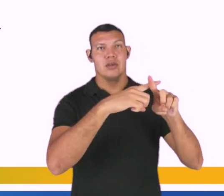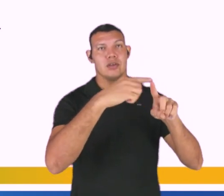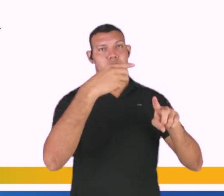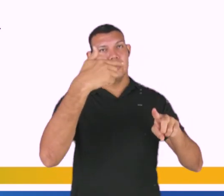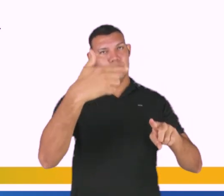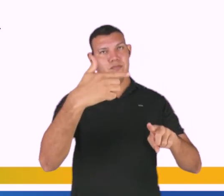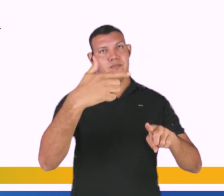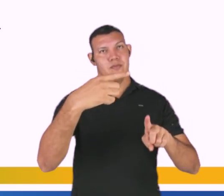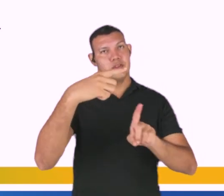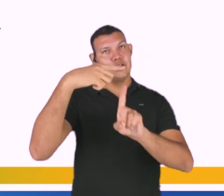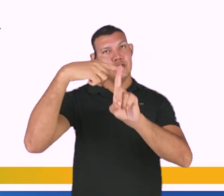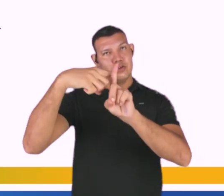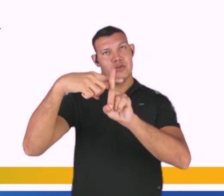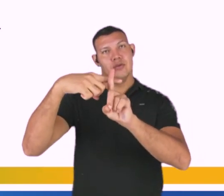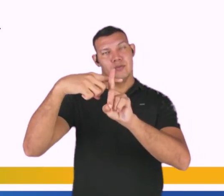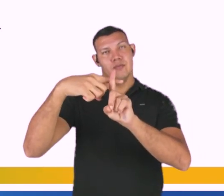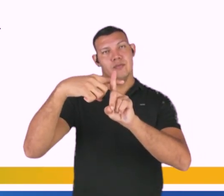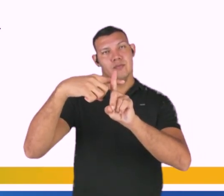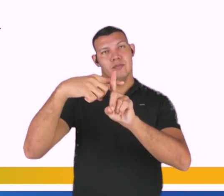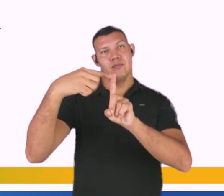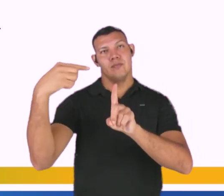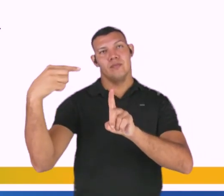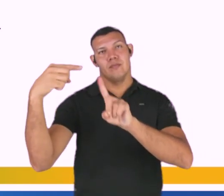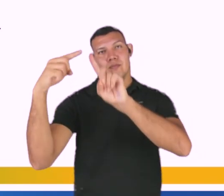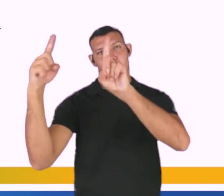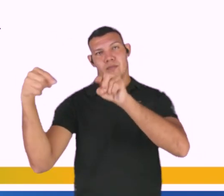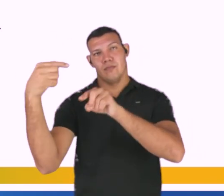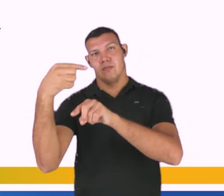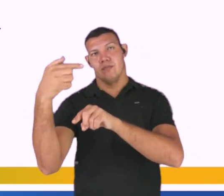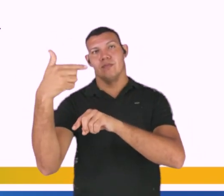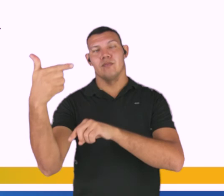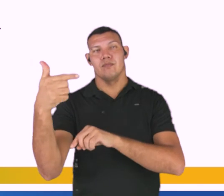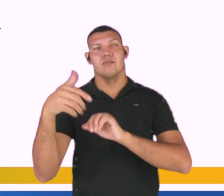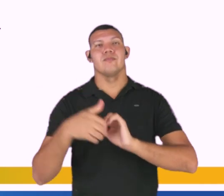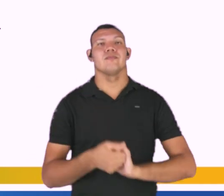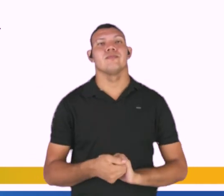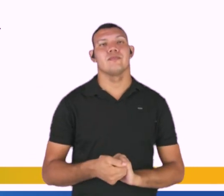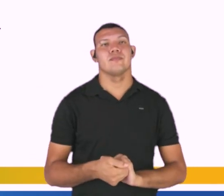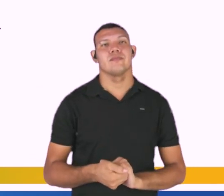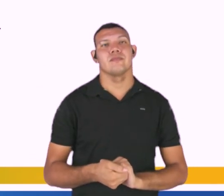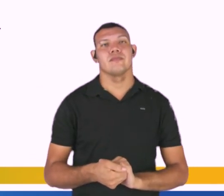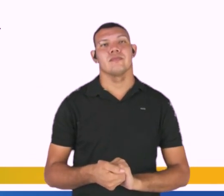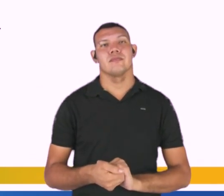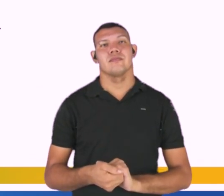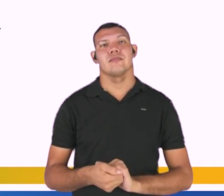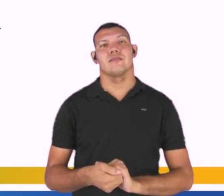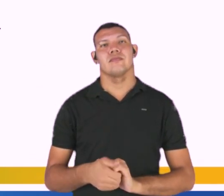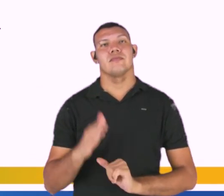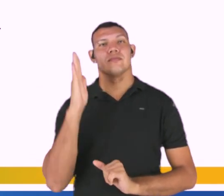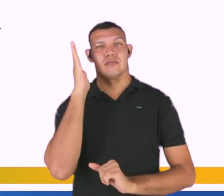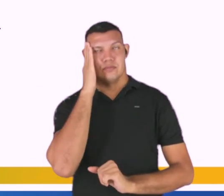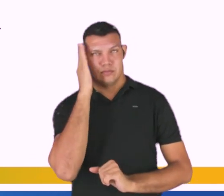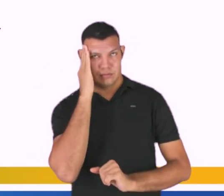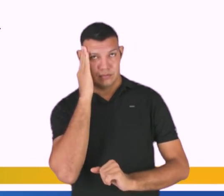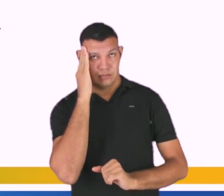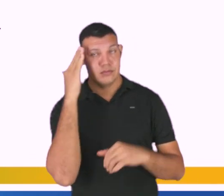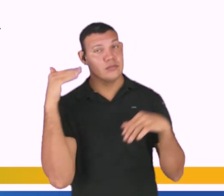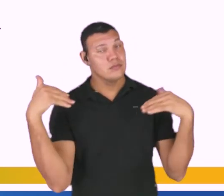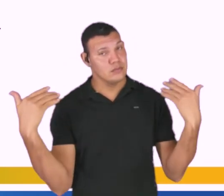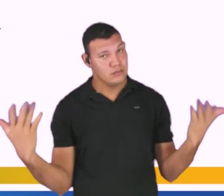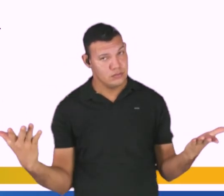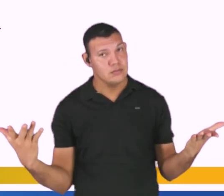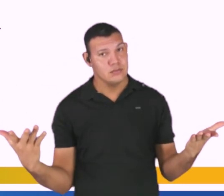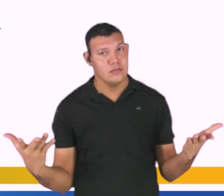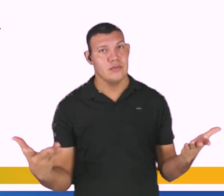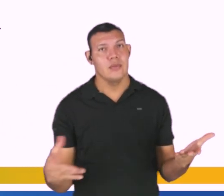a estratégia matemática de multiplicar raiz do divisor pelo próximo coeficiente da pdx e vai fazer